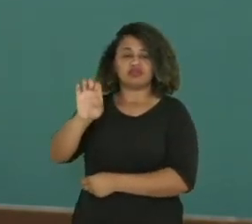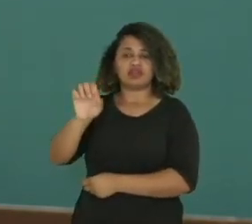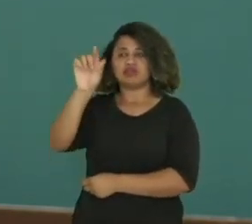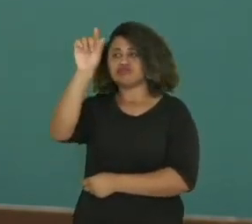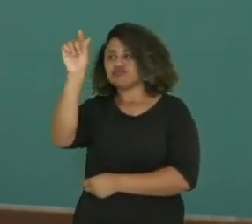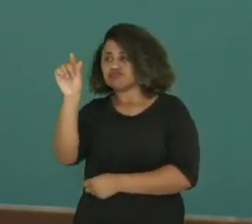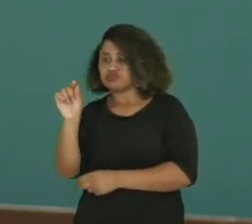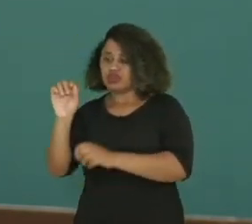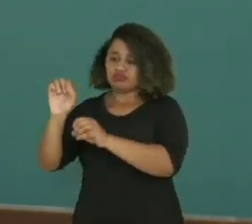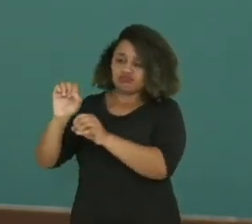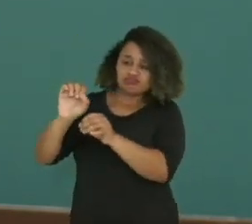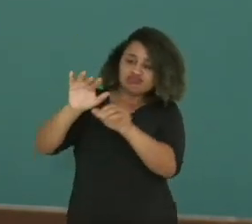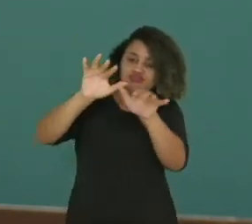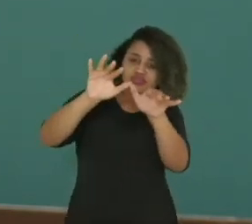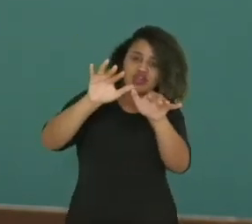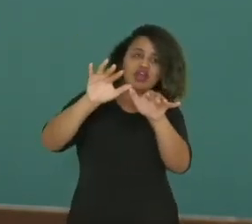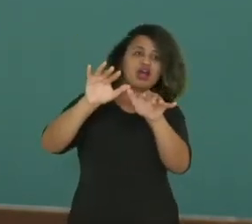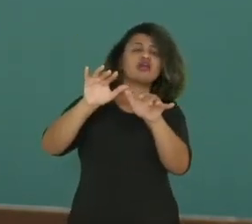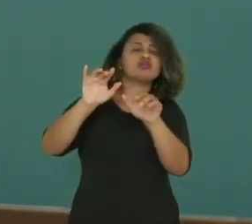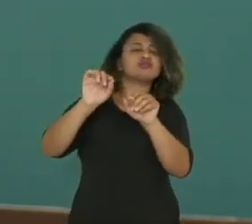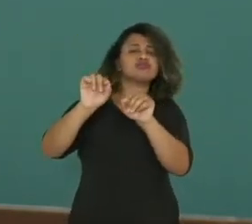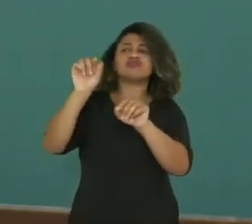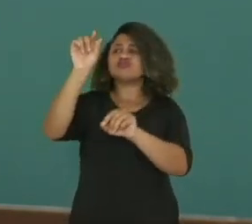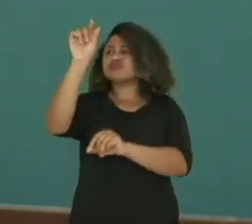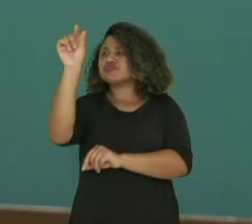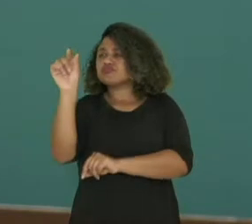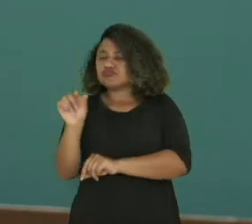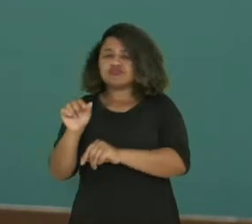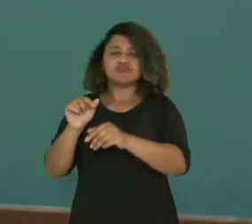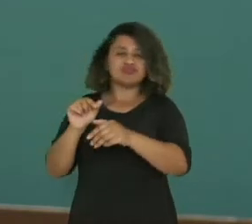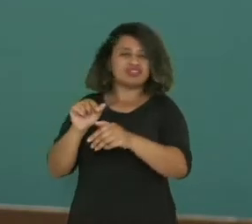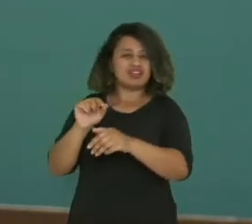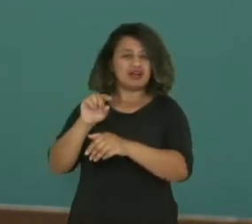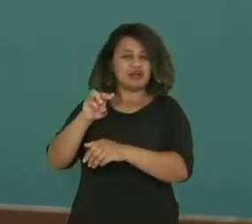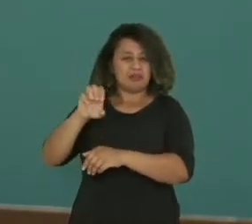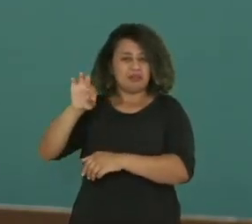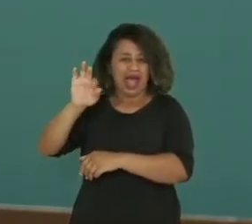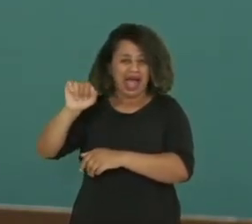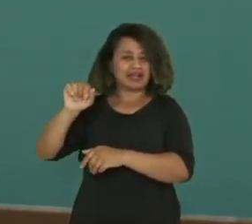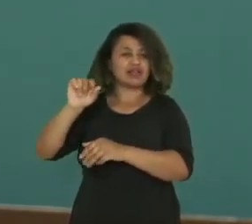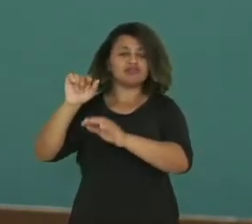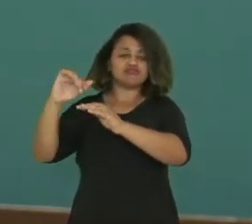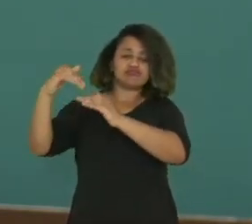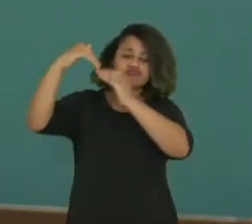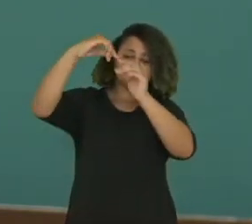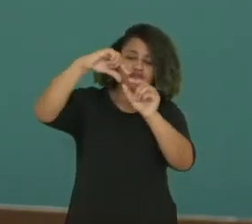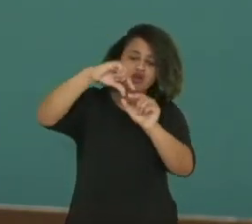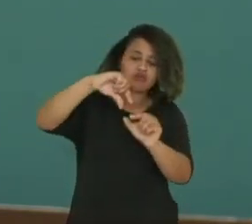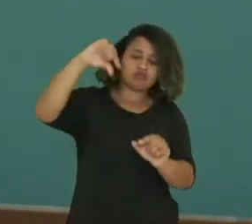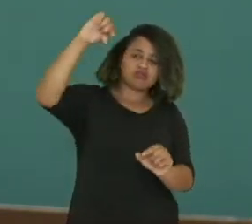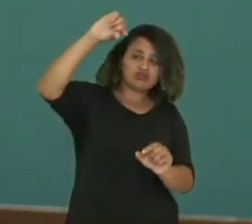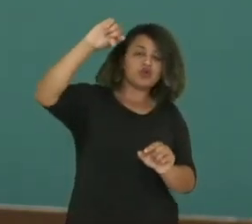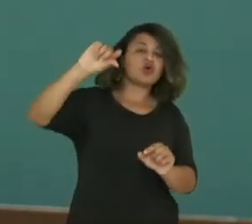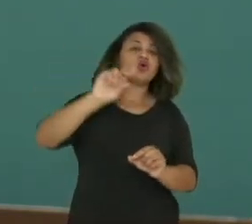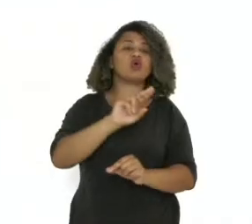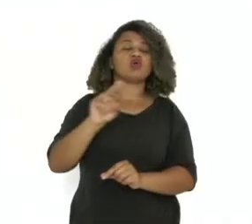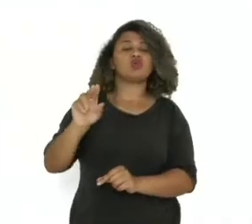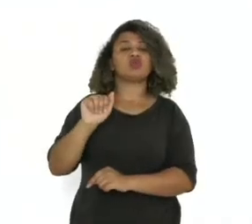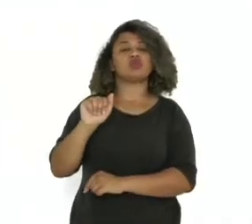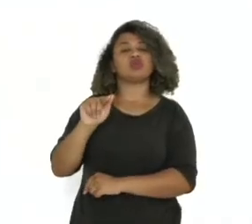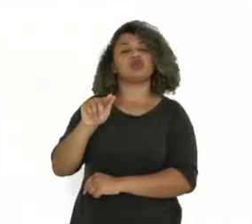em direção ao interior, saindo da área da Zona da Mata, a gente vai ter outra região ali chamada